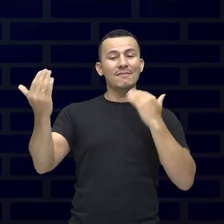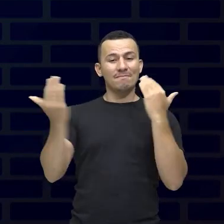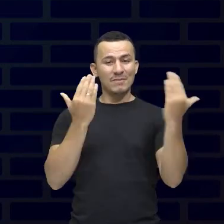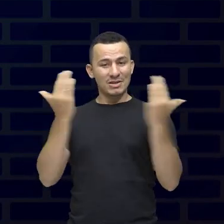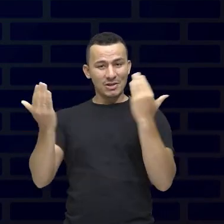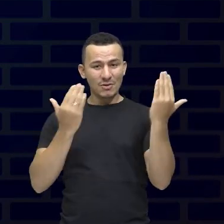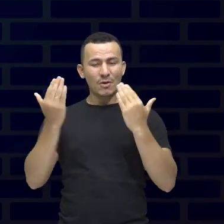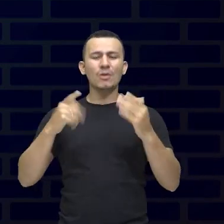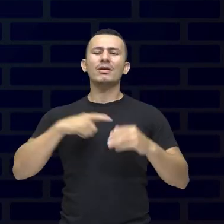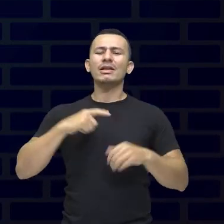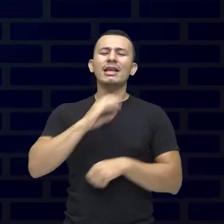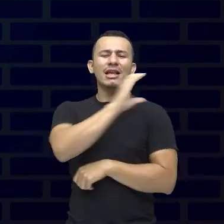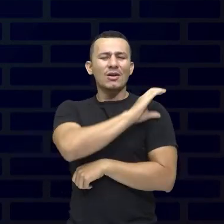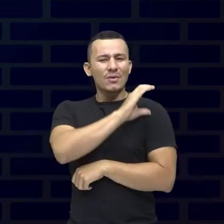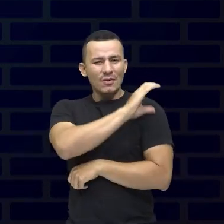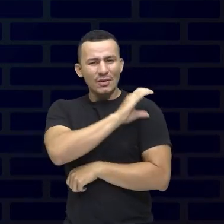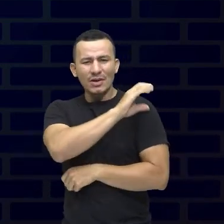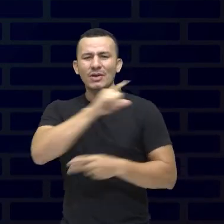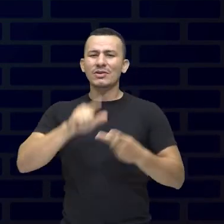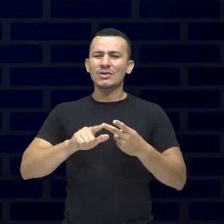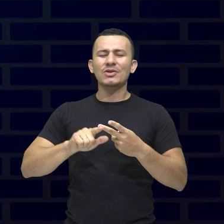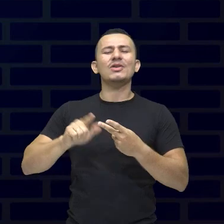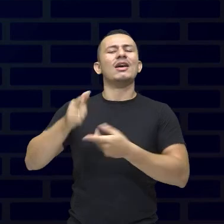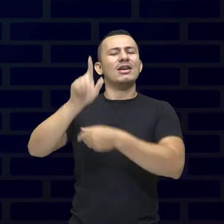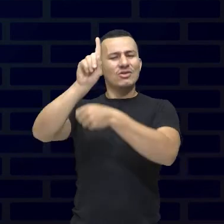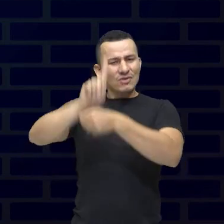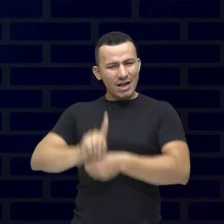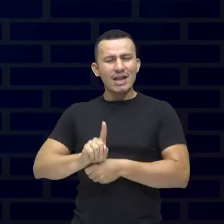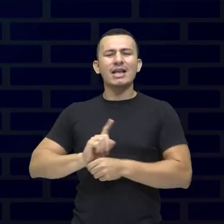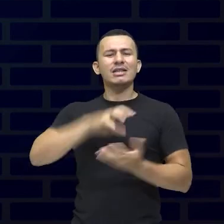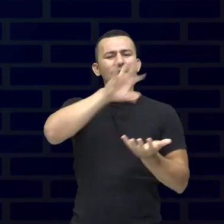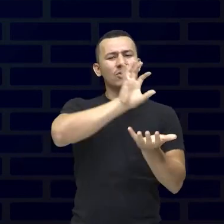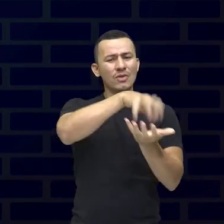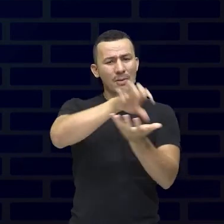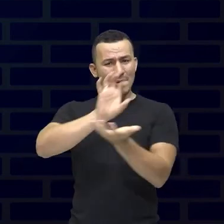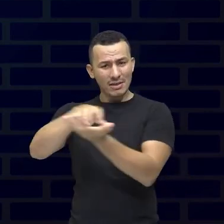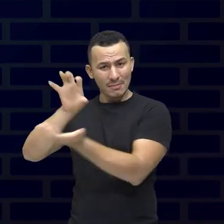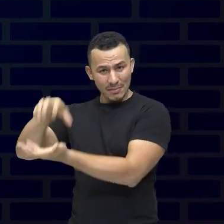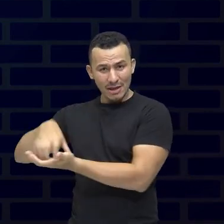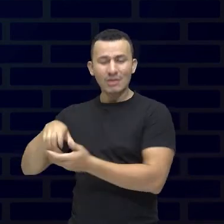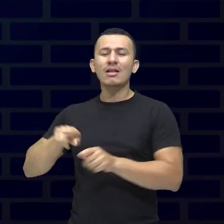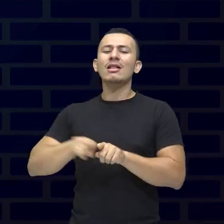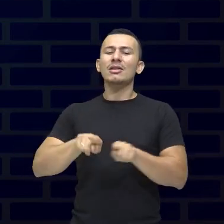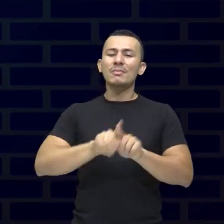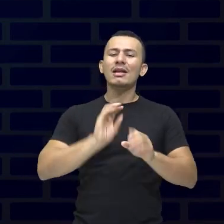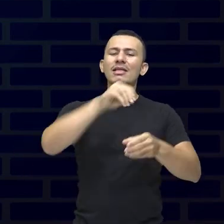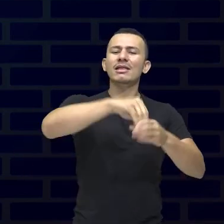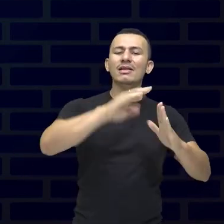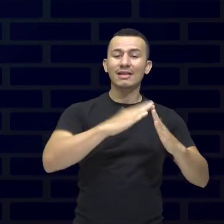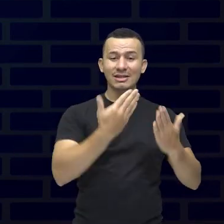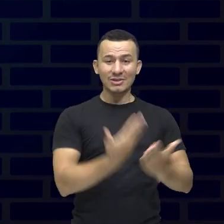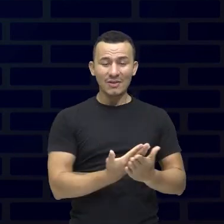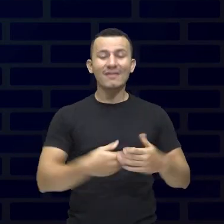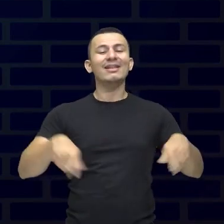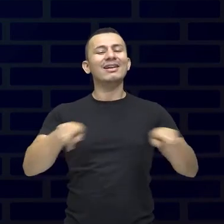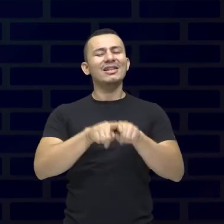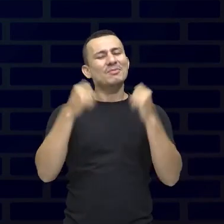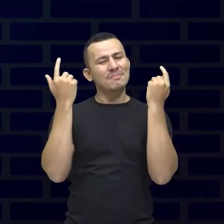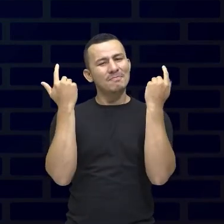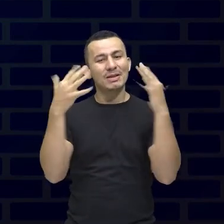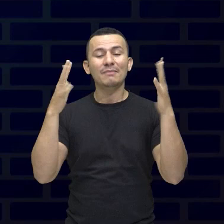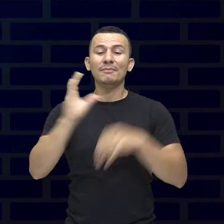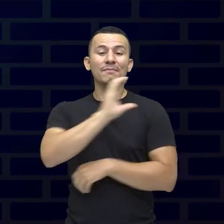que atuam nas coordenadorias, nas gerências, nos departamentos, nas escolas, e também parabenizar a